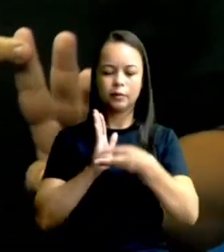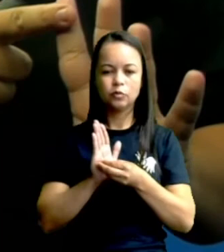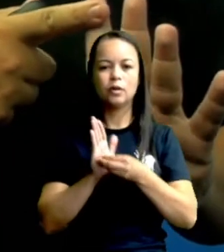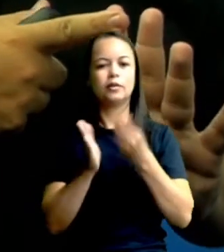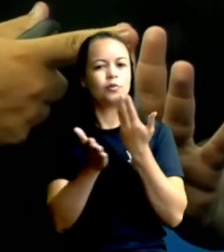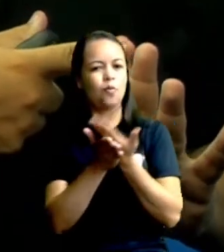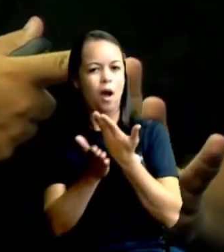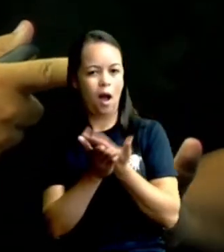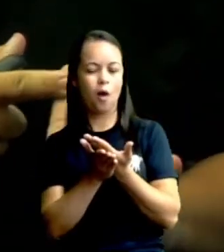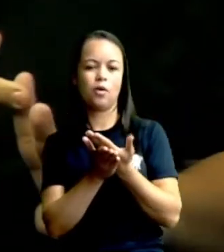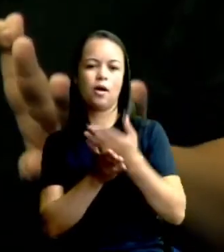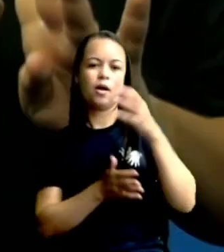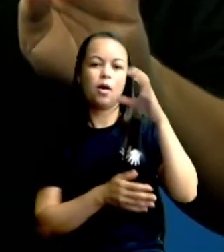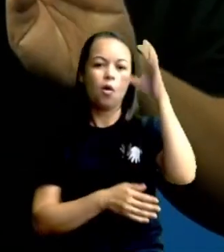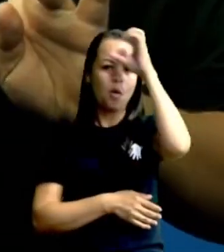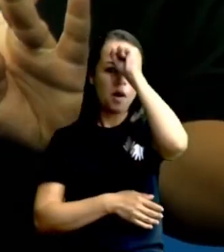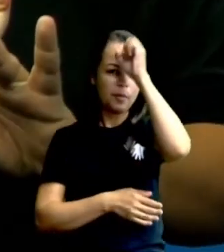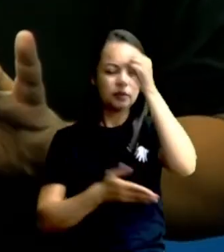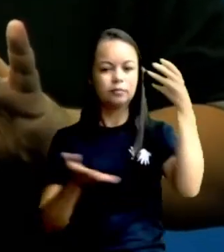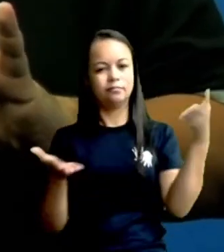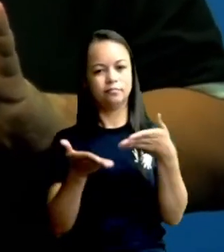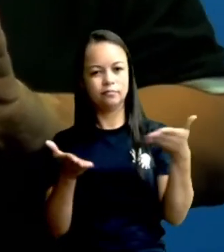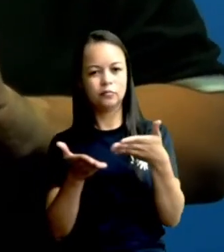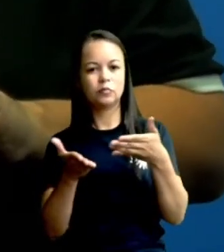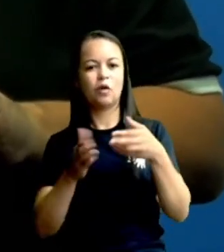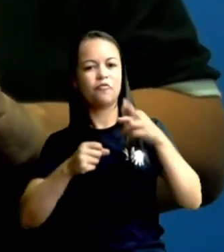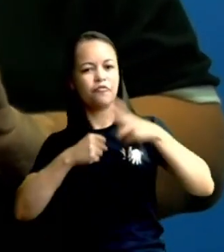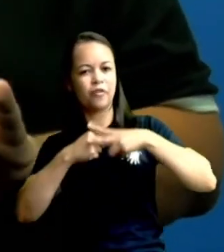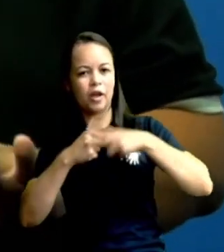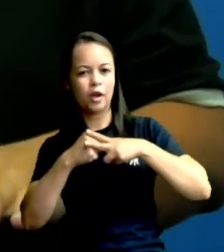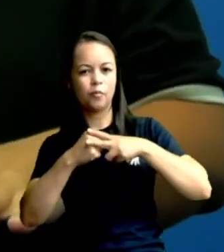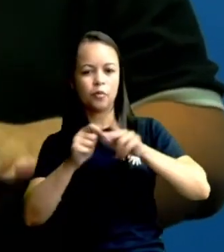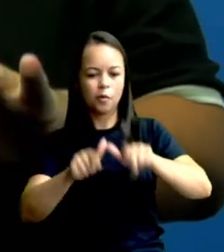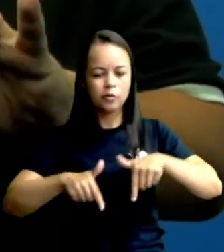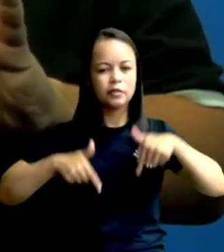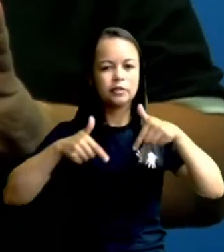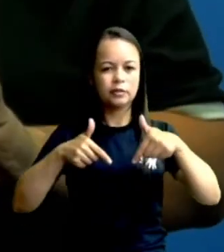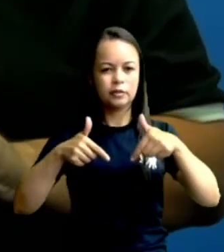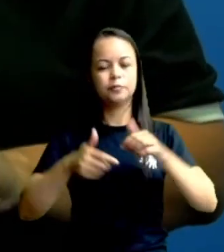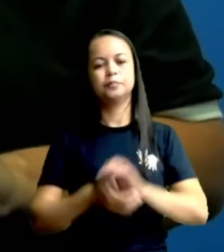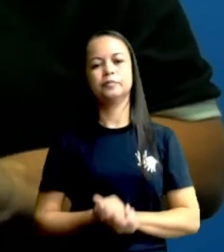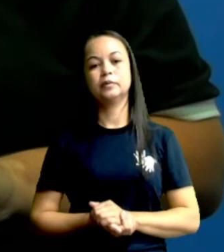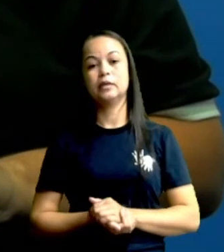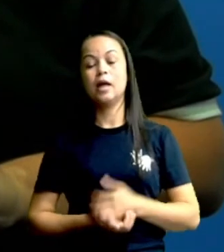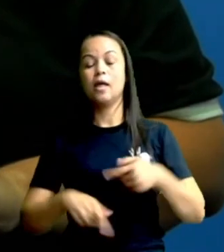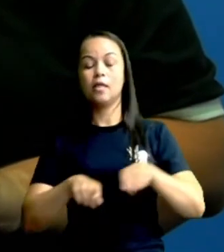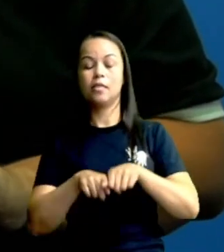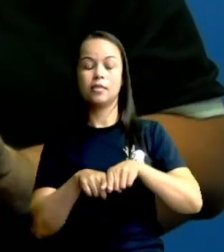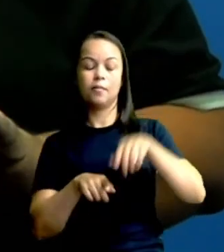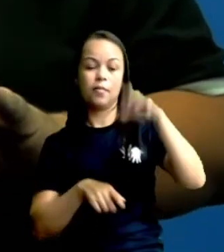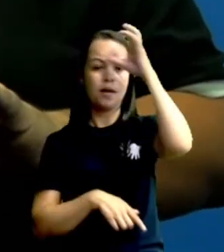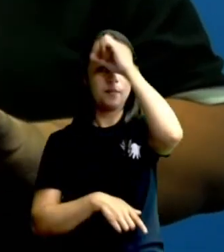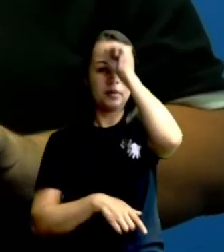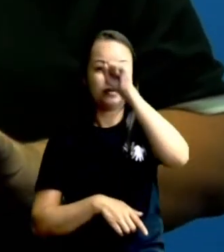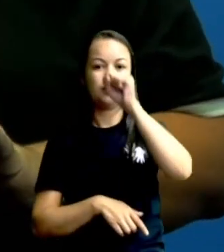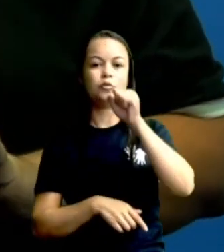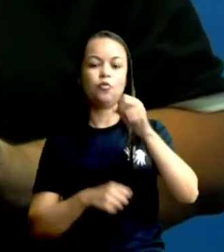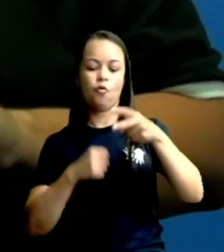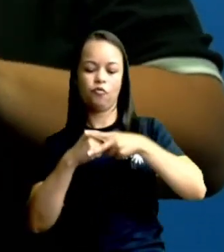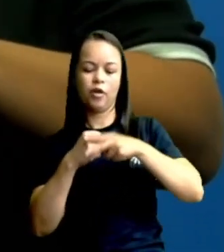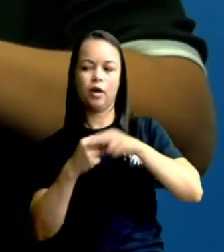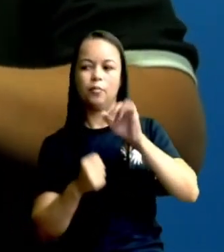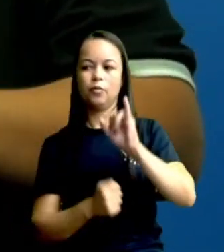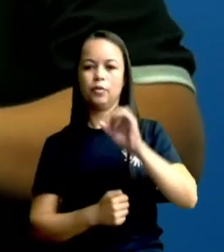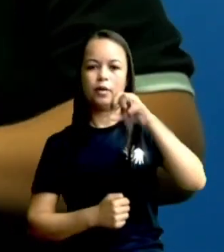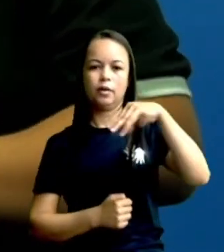aula, aprendemos hoje sobre os verbos que indicam ação, aprendemos sobre os verbos imperativos, que são